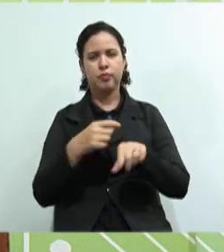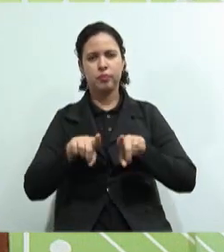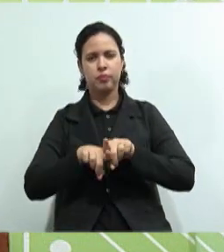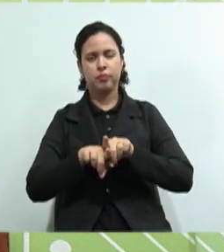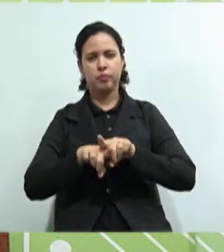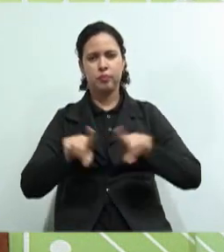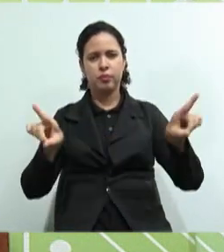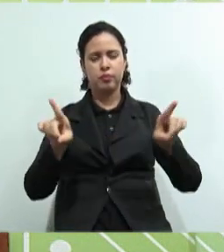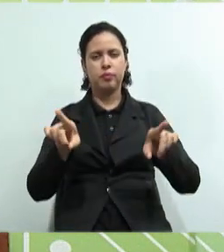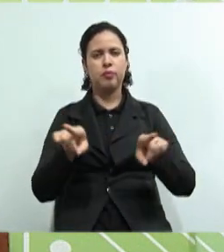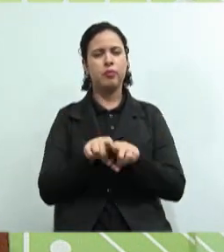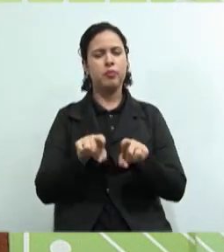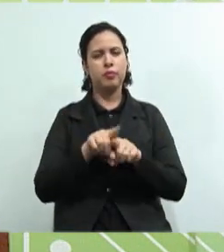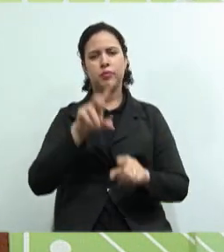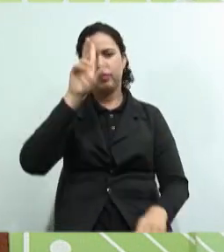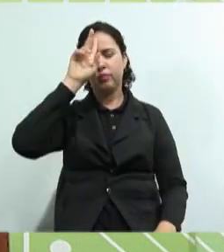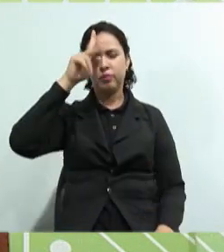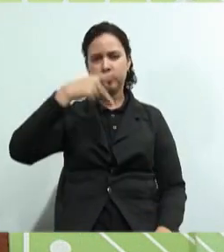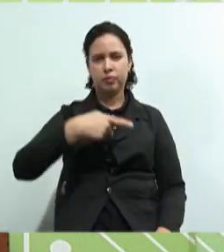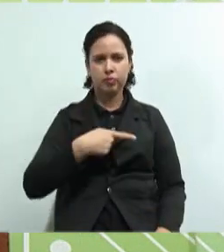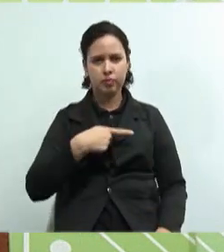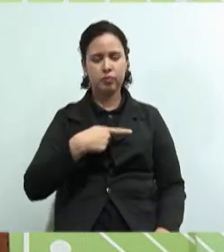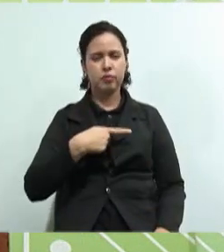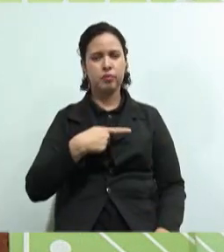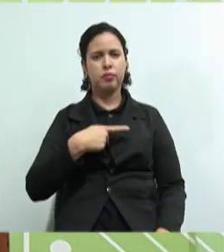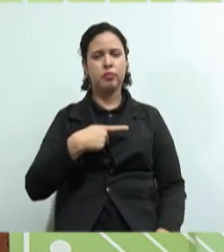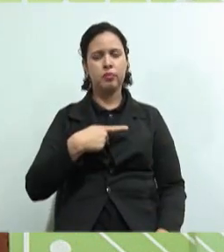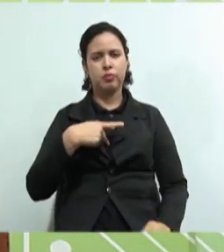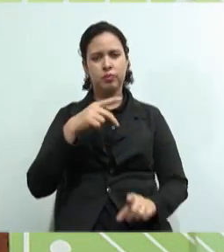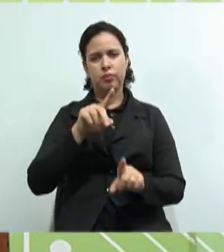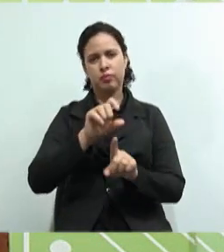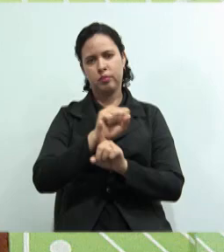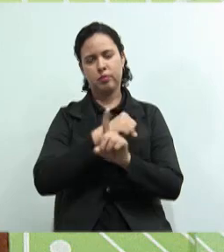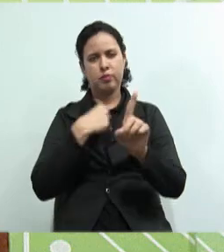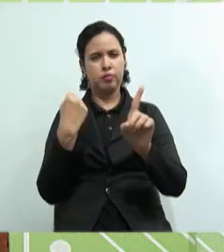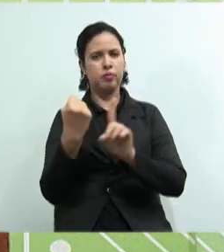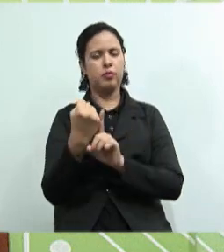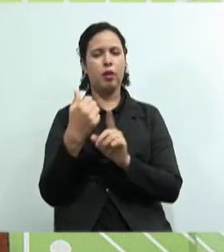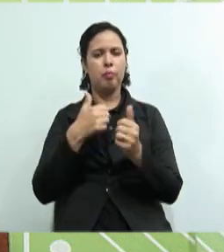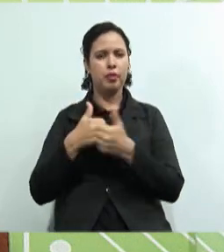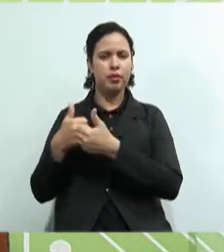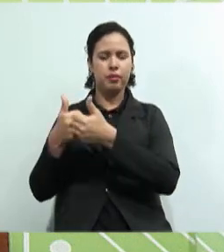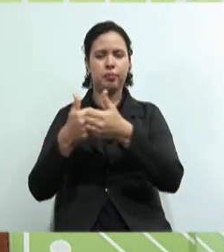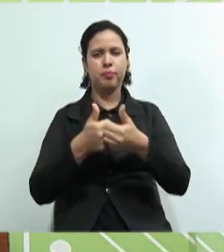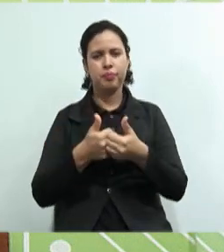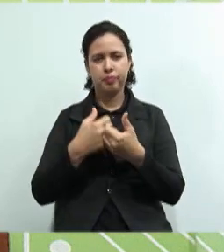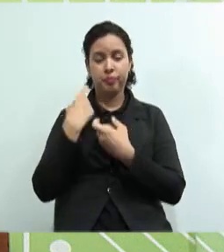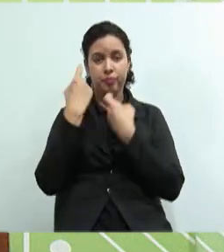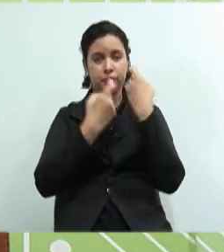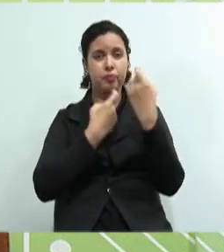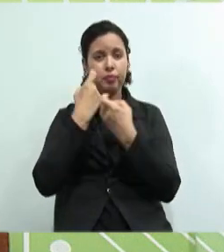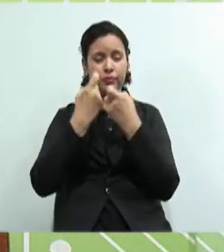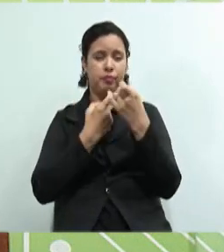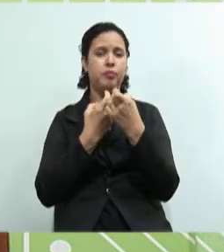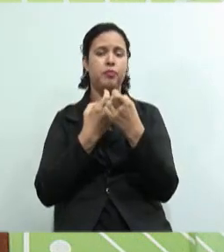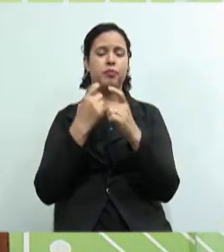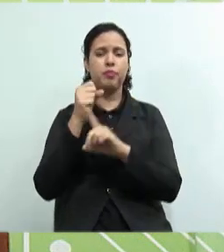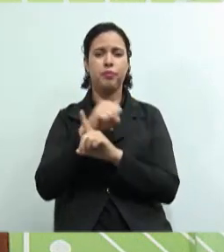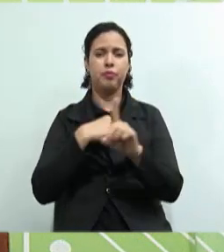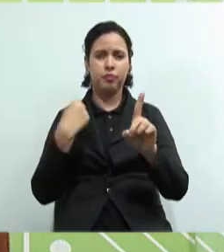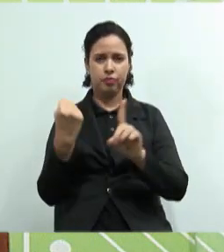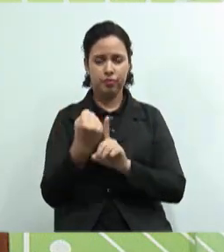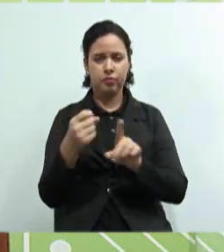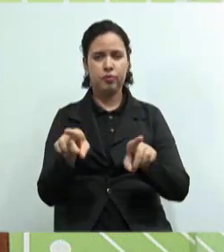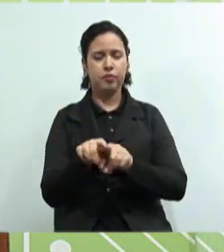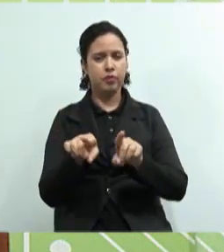também pessoal e da sociedade que está ao seu redor. Se a gente tem essa preocupação social e tem essa preocupação